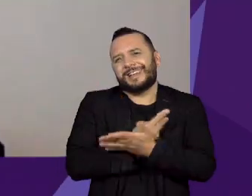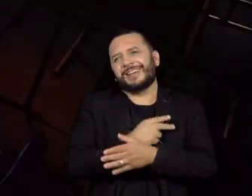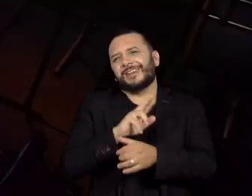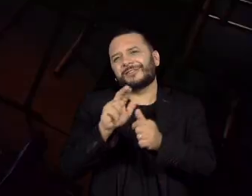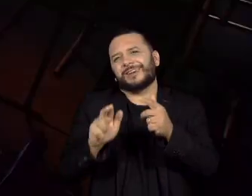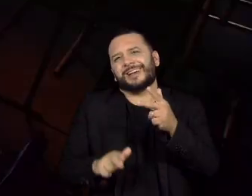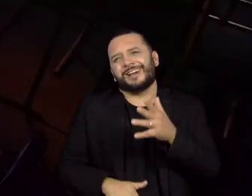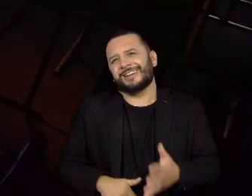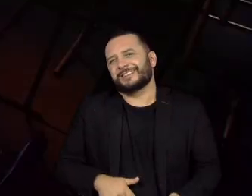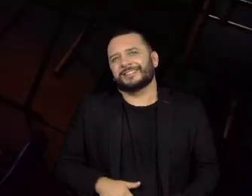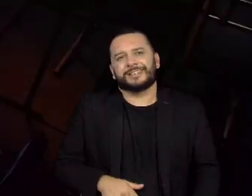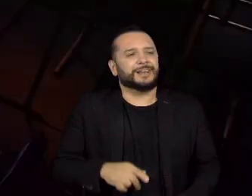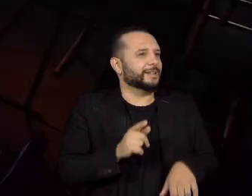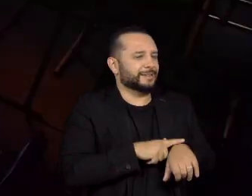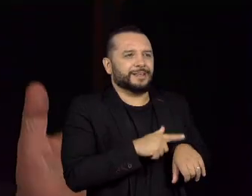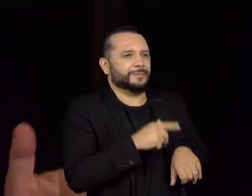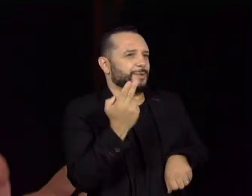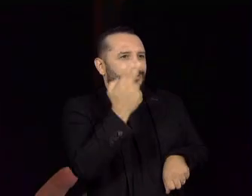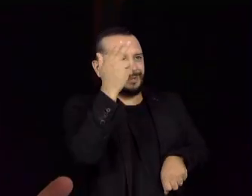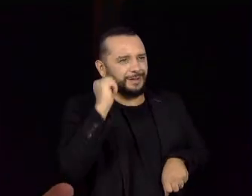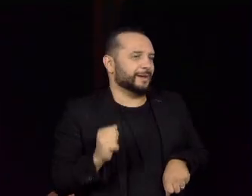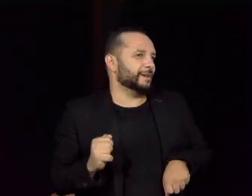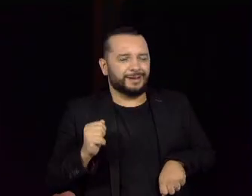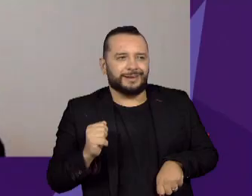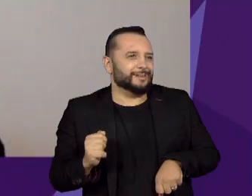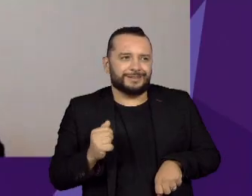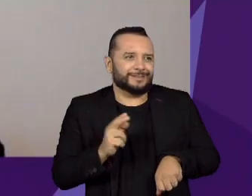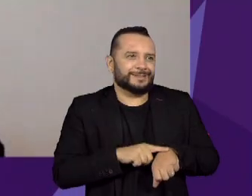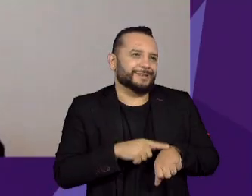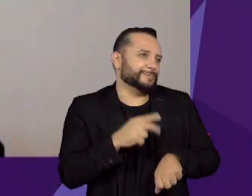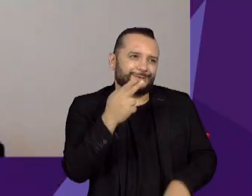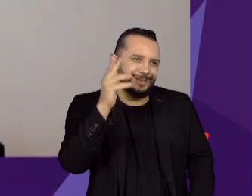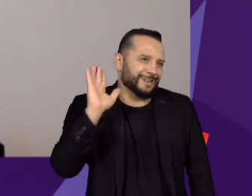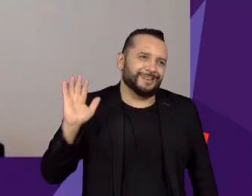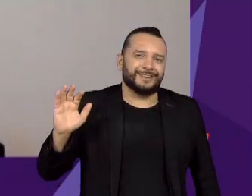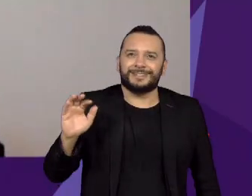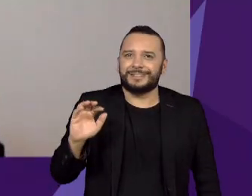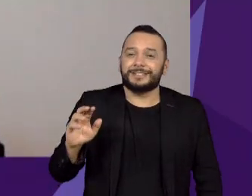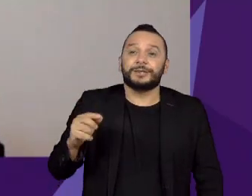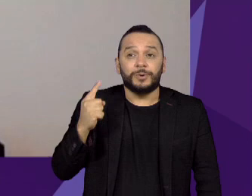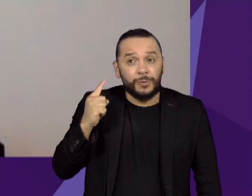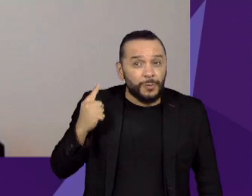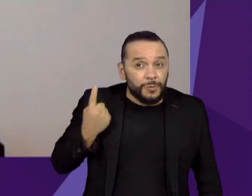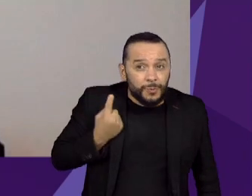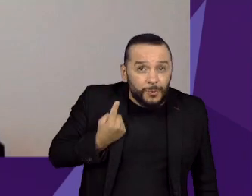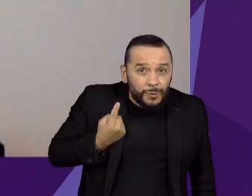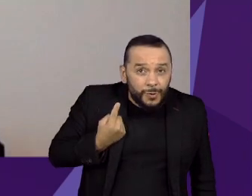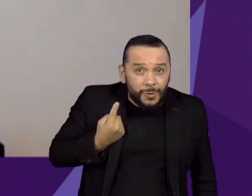tonelada. Não vai dar tempo, vai ter que voltar em outro. Você quer um só?